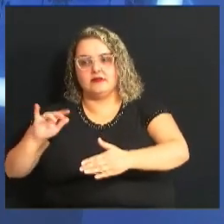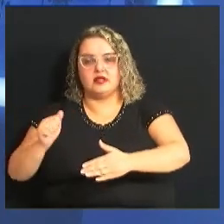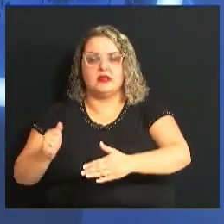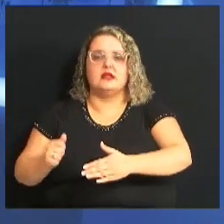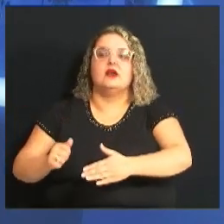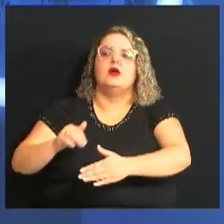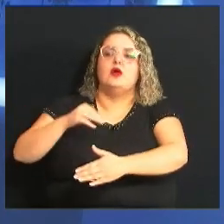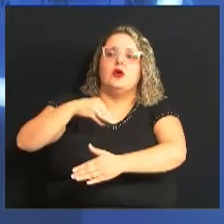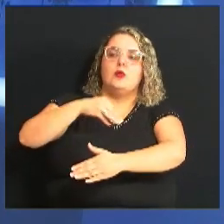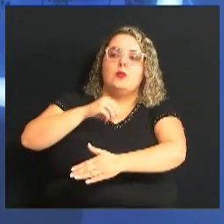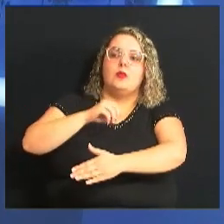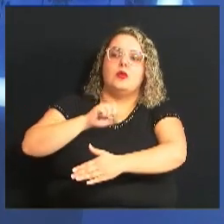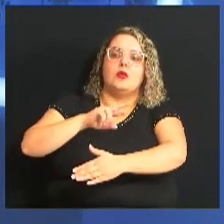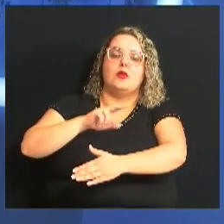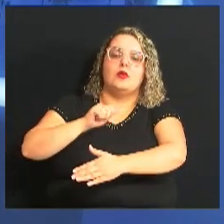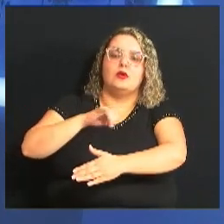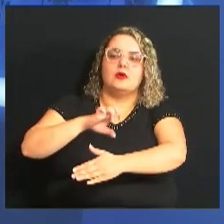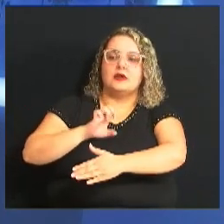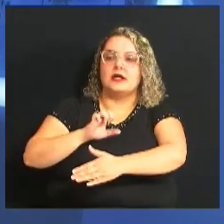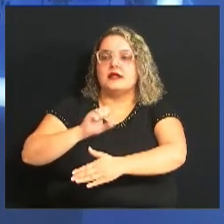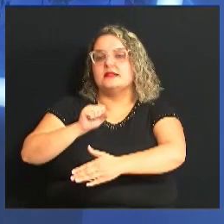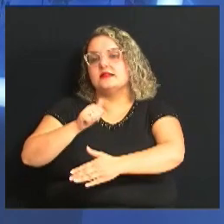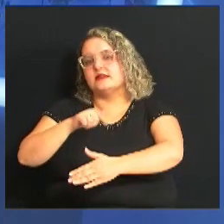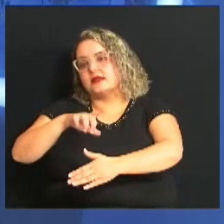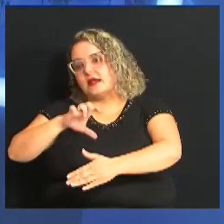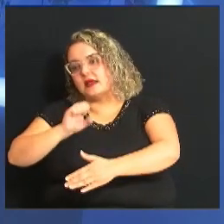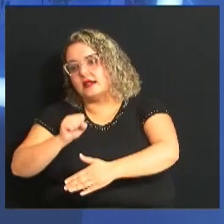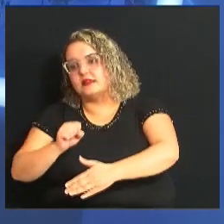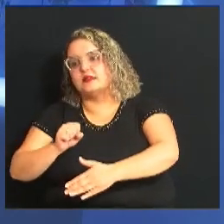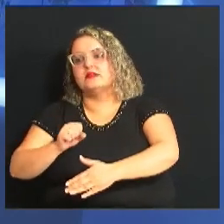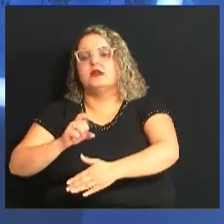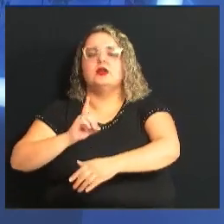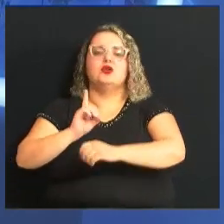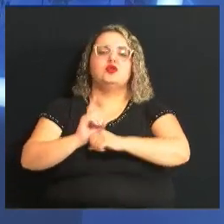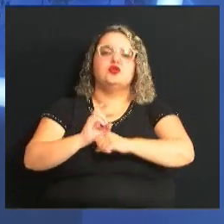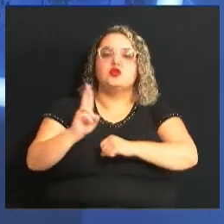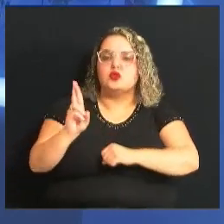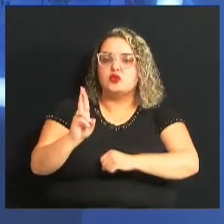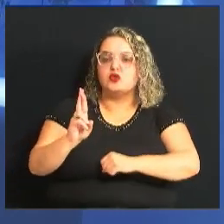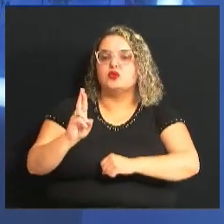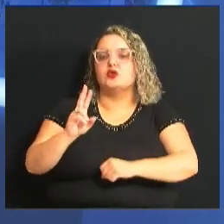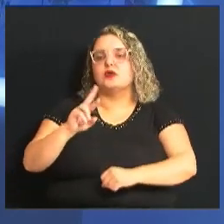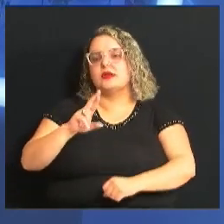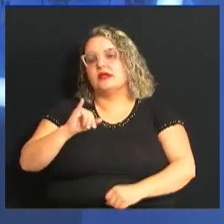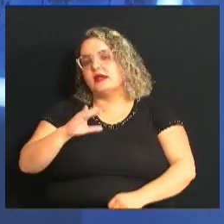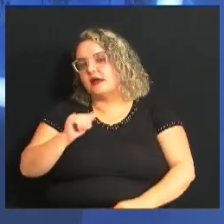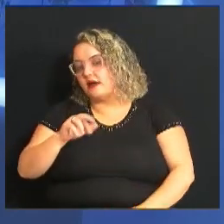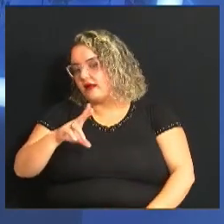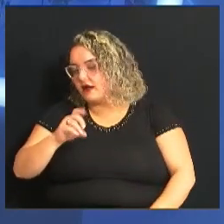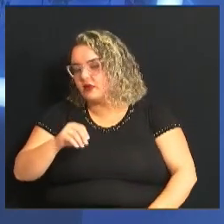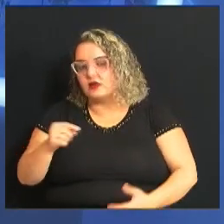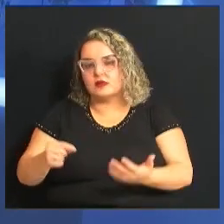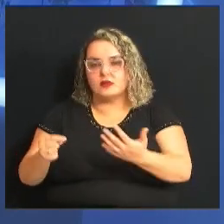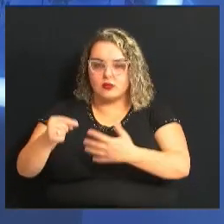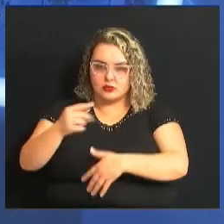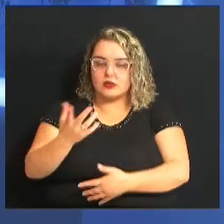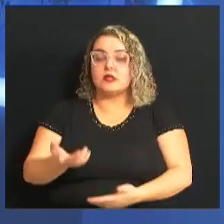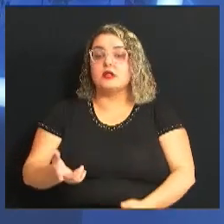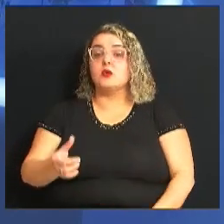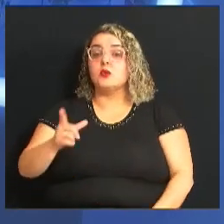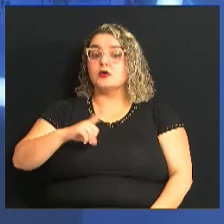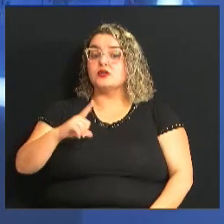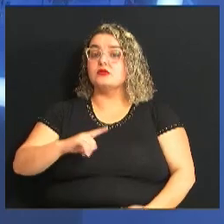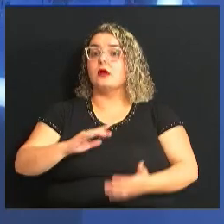Floriano Peixoto, a Rua Doutor Ricardo, que são cerca de 1.900 lotes. Em casos em que houver